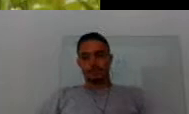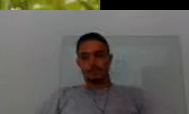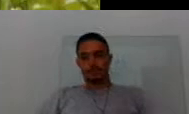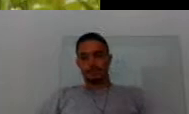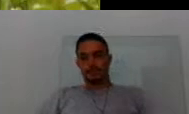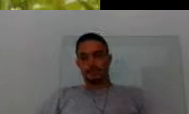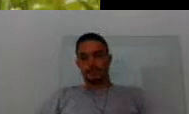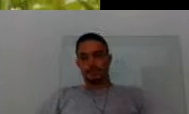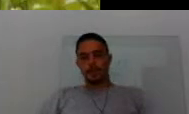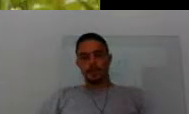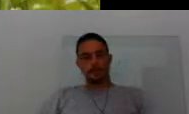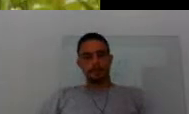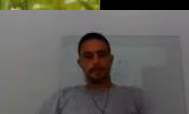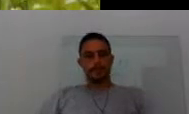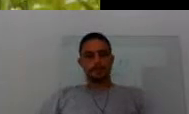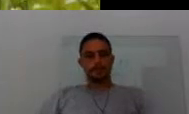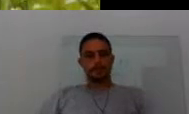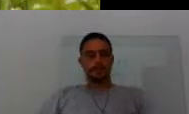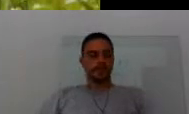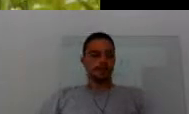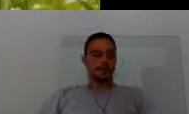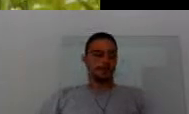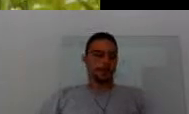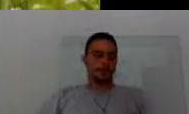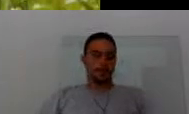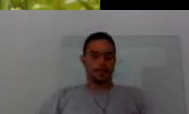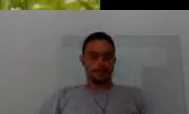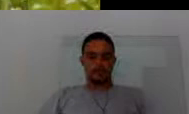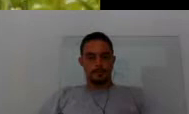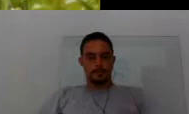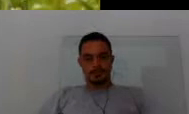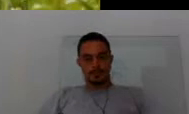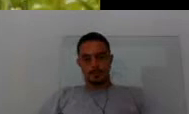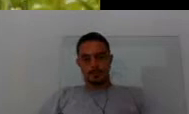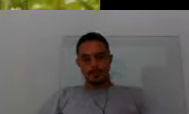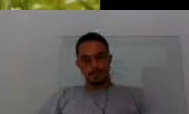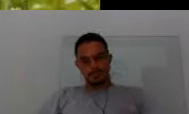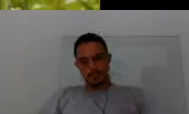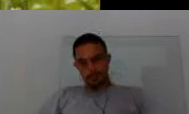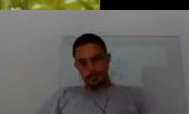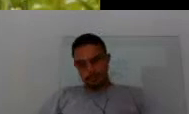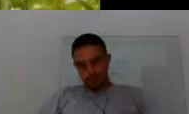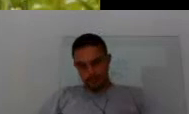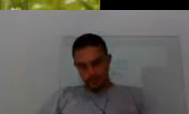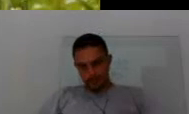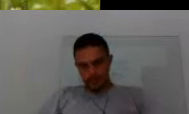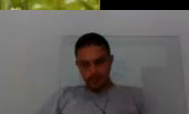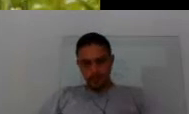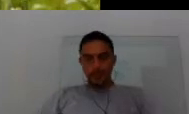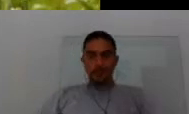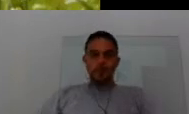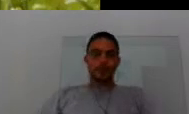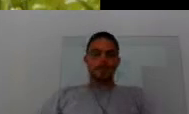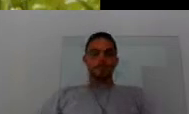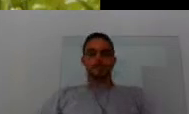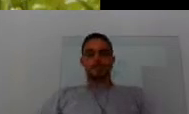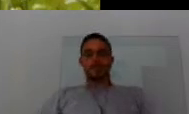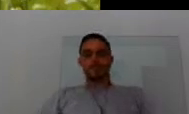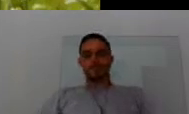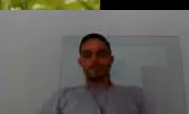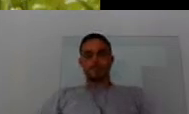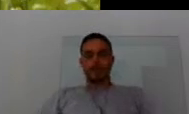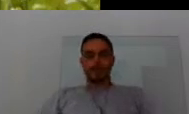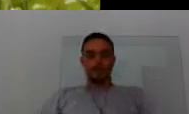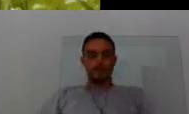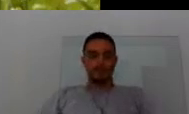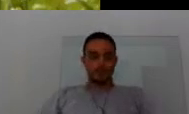para que vocês conseguissem não perder o semestre, né? Óbvio que você já deve ter recebido milhões de explicações, mas eu, enquanto coordenador do